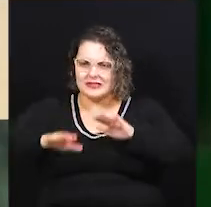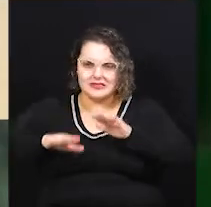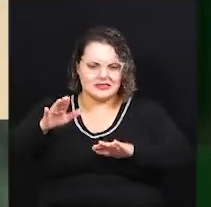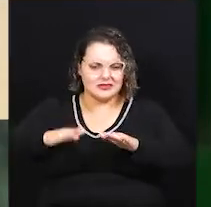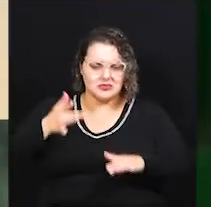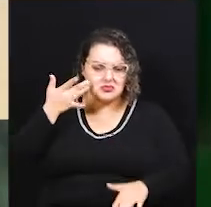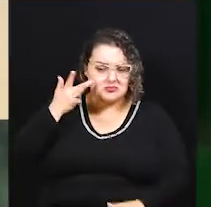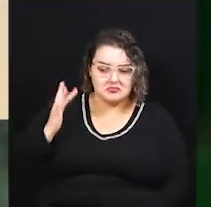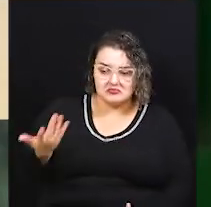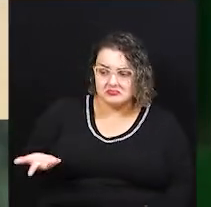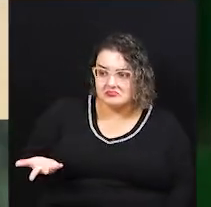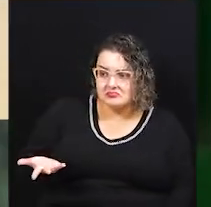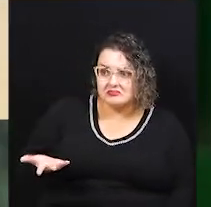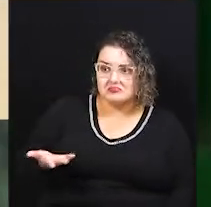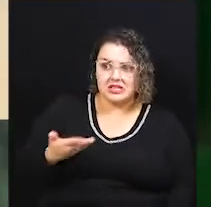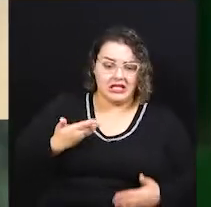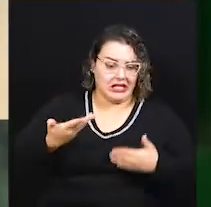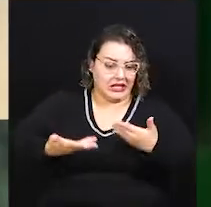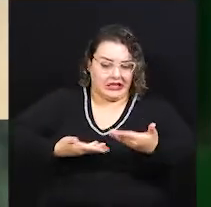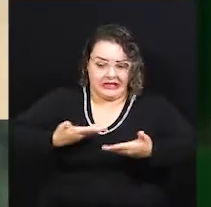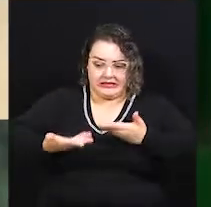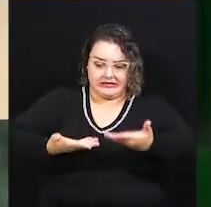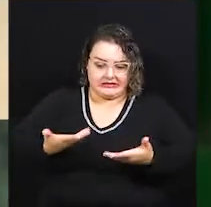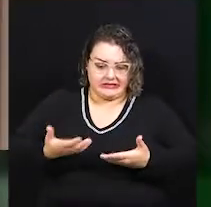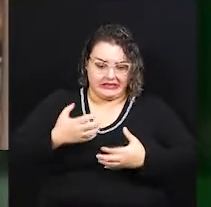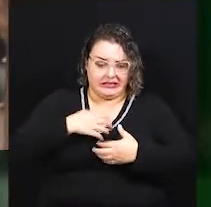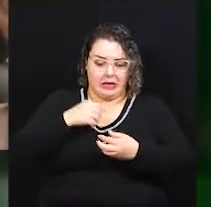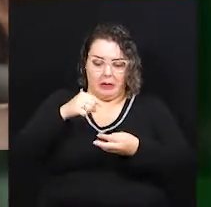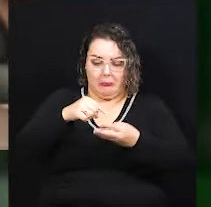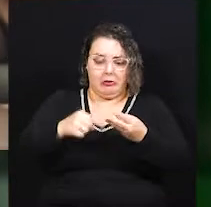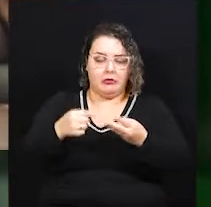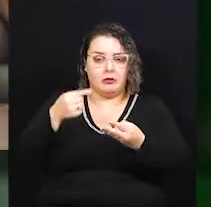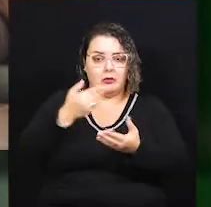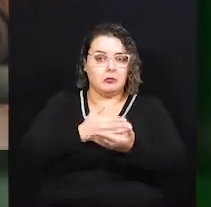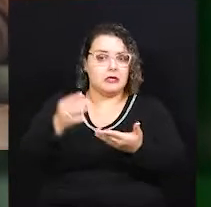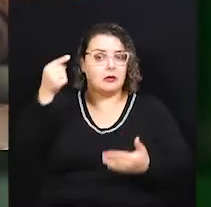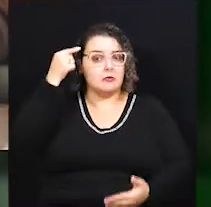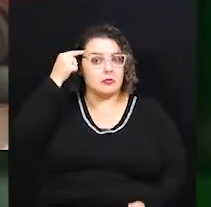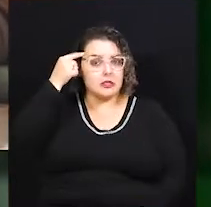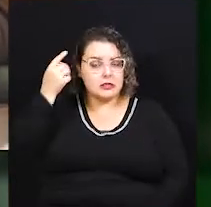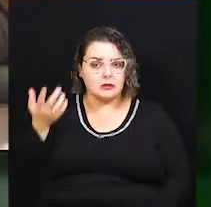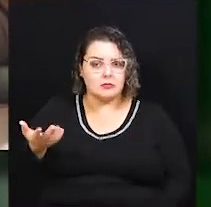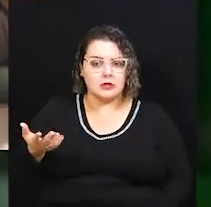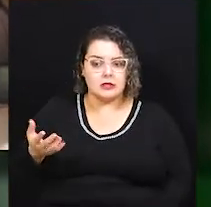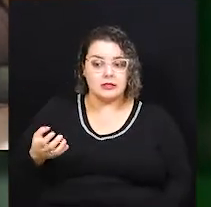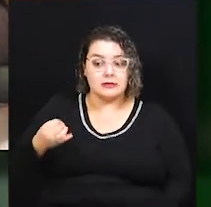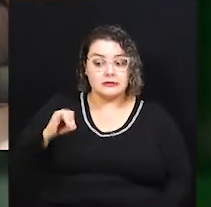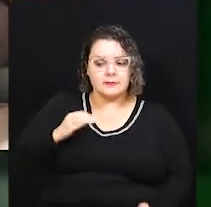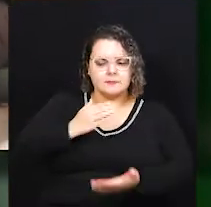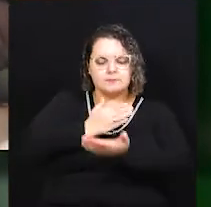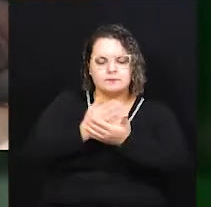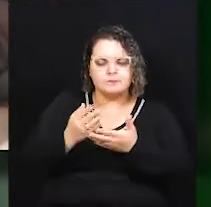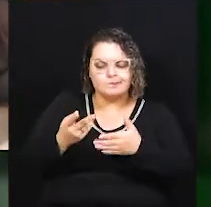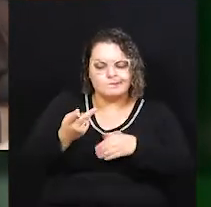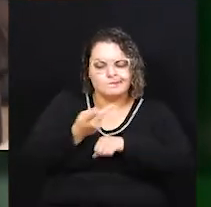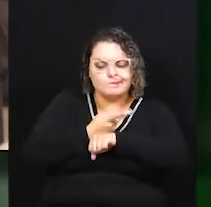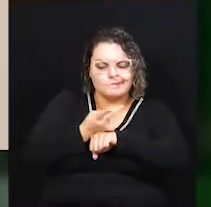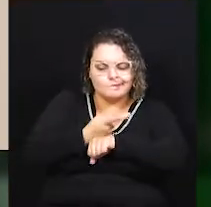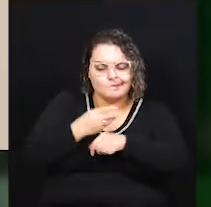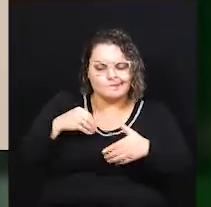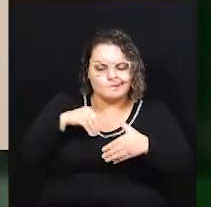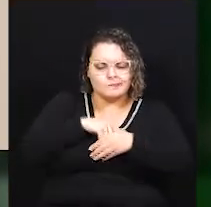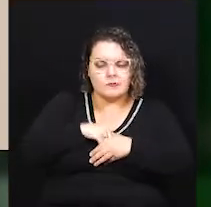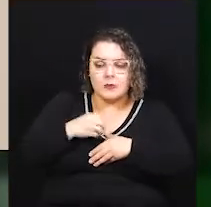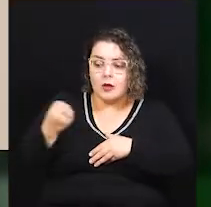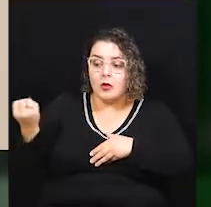sabem. Se eu disser, pede, me dá sentimento, você vai me dar 3, 4 e vai começar a pensar. Mas se você começar a buscar, você vai ver a